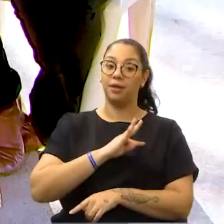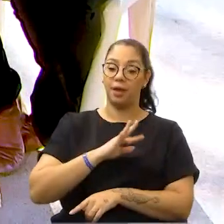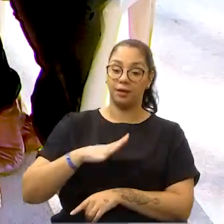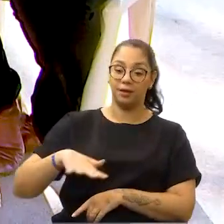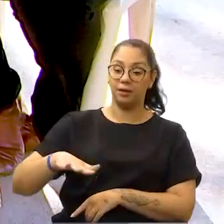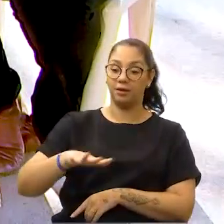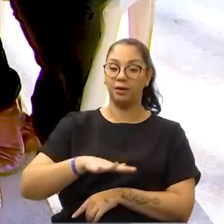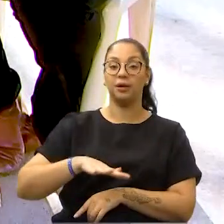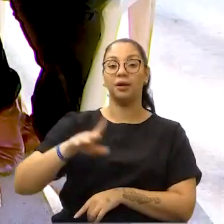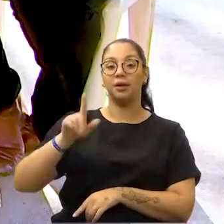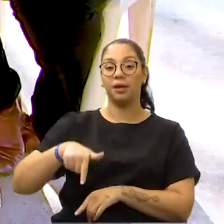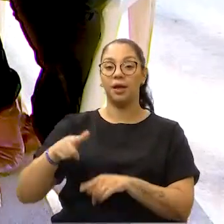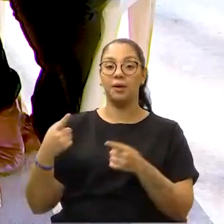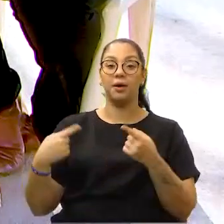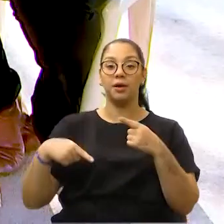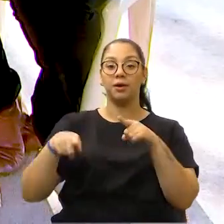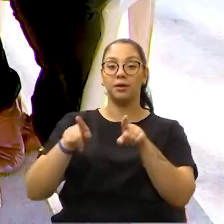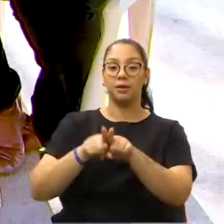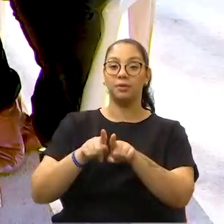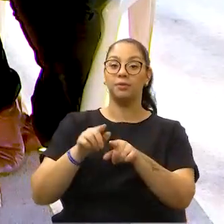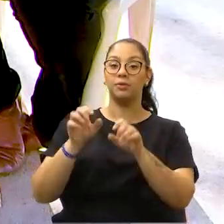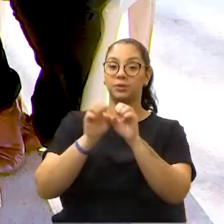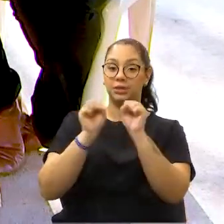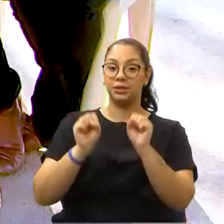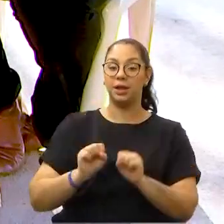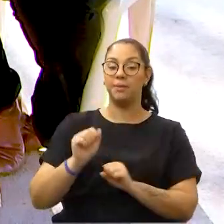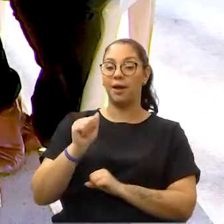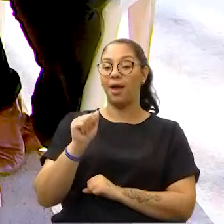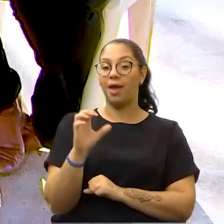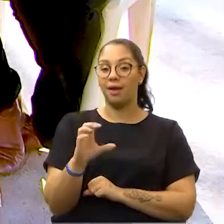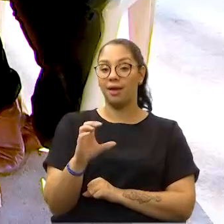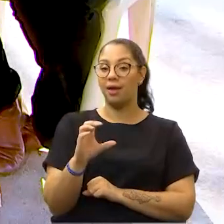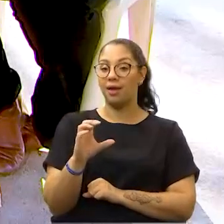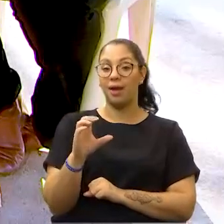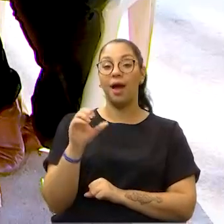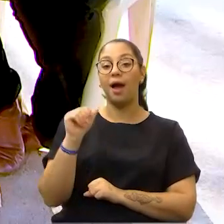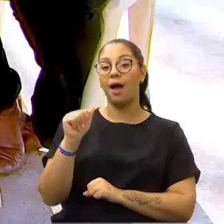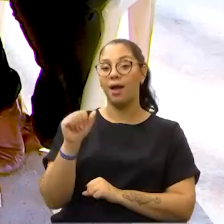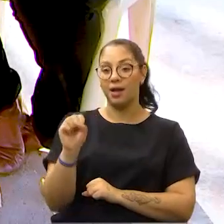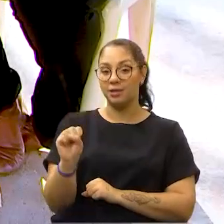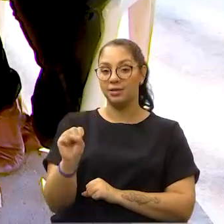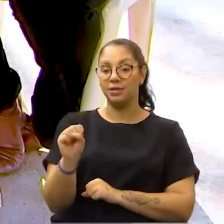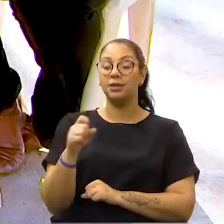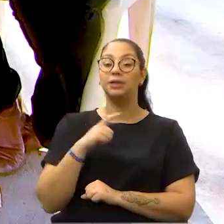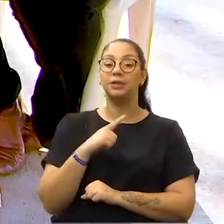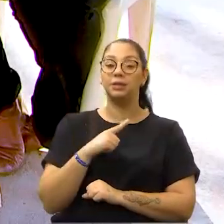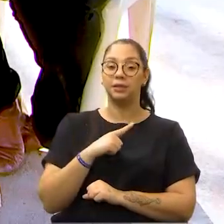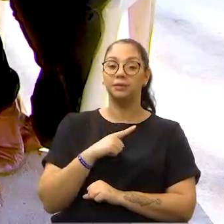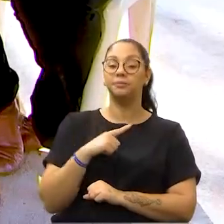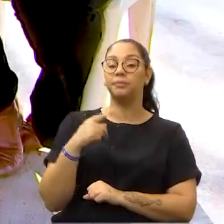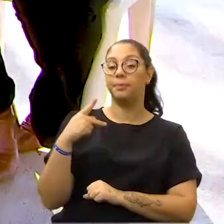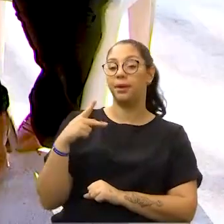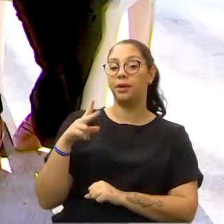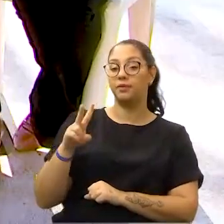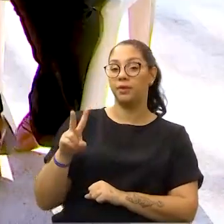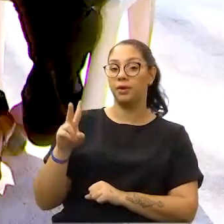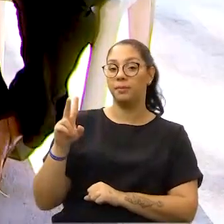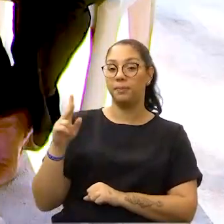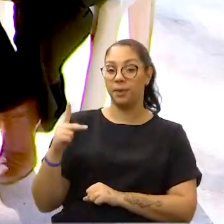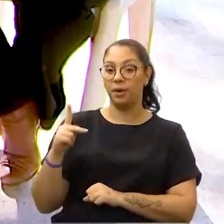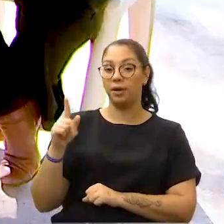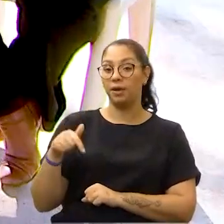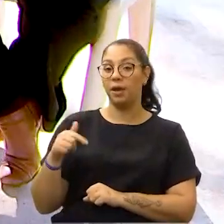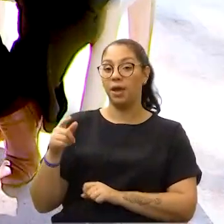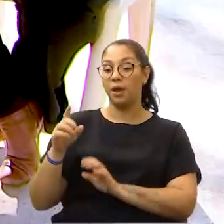a gente tem também a parte técnica, que a gente tem a parceria com o Sistema S. E como a gente trabalha isso? Então, a gente tem